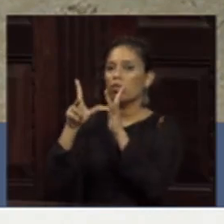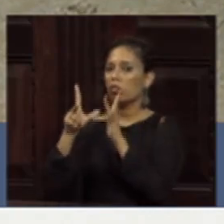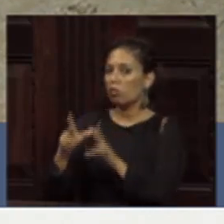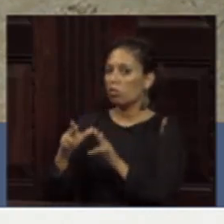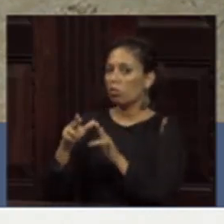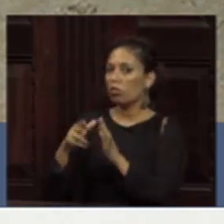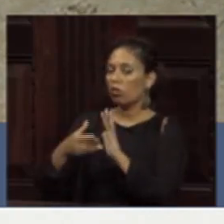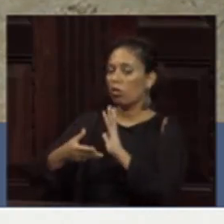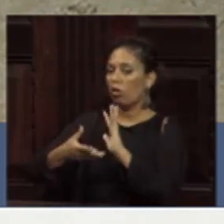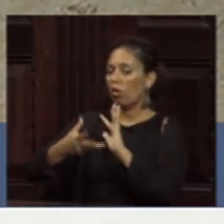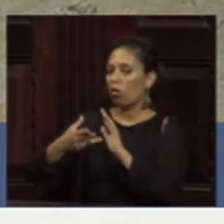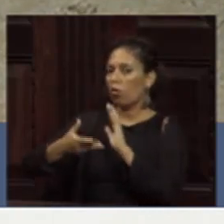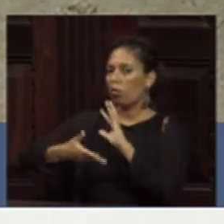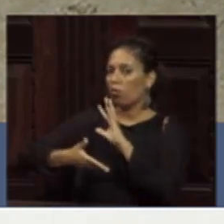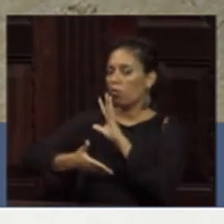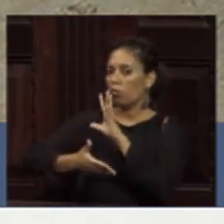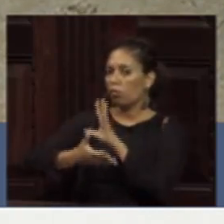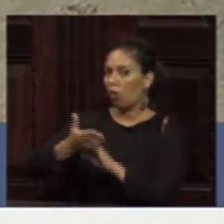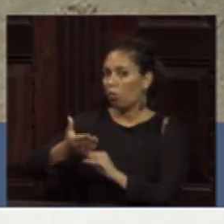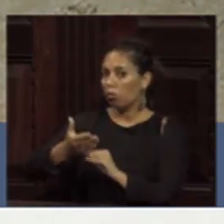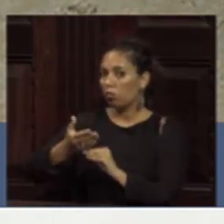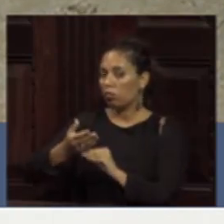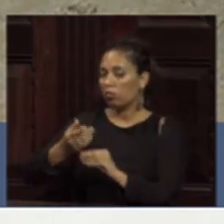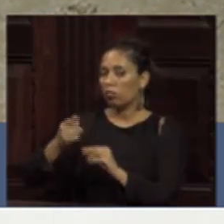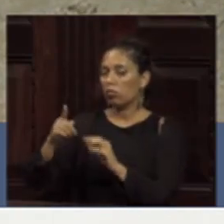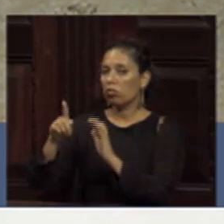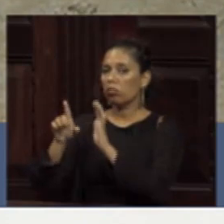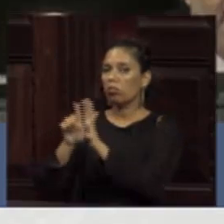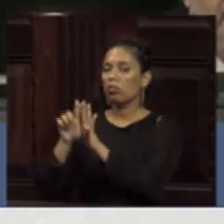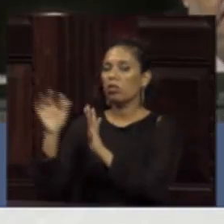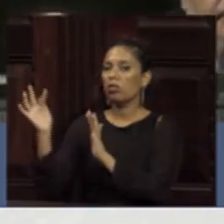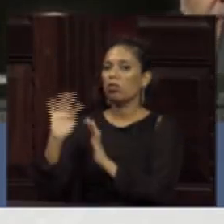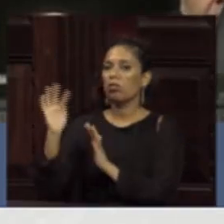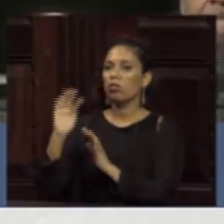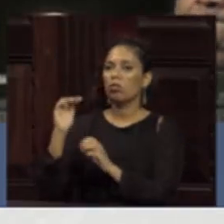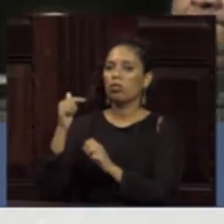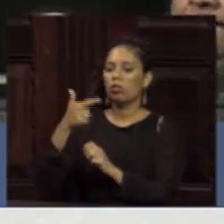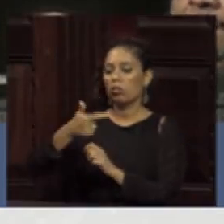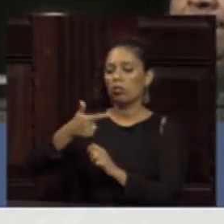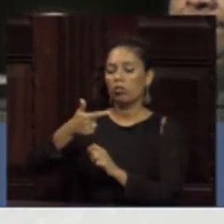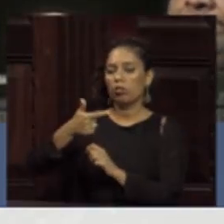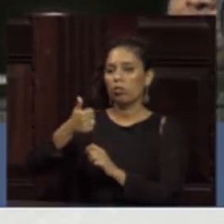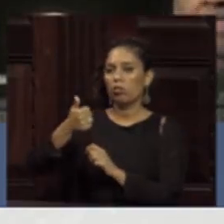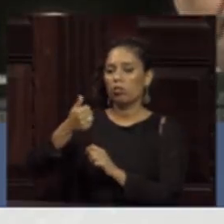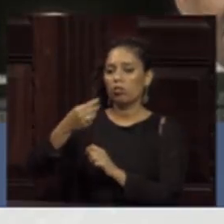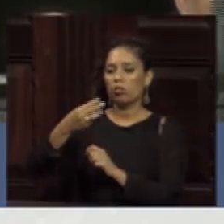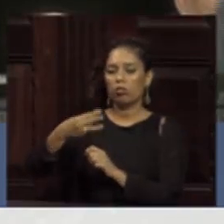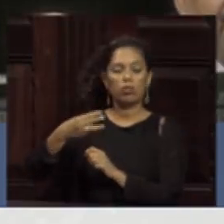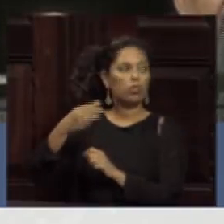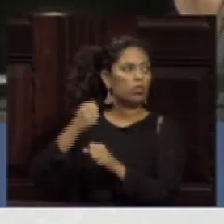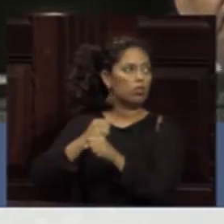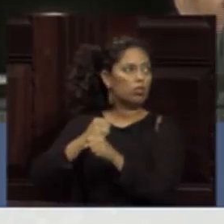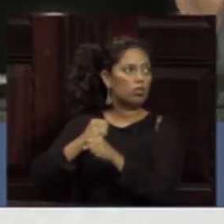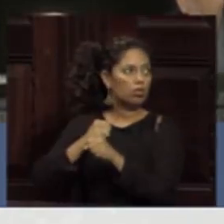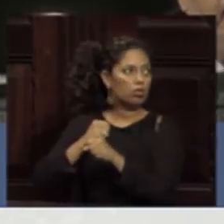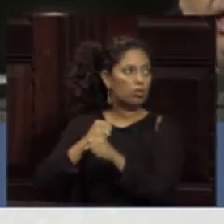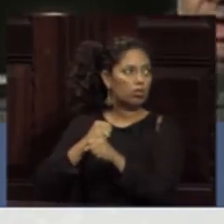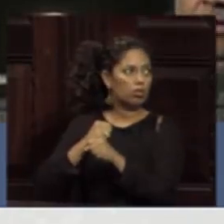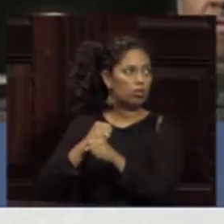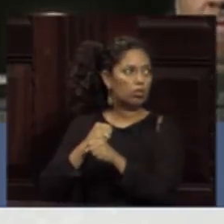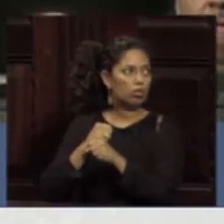sobre o assunto, só que há 13 anos atrás. Eram essas as observações. Deputado Carlos Mink, em regra, vale a primeira